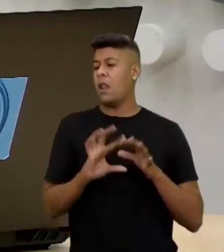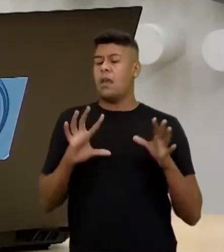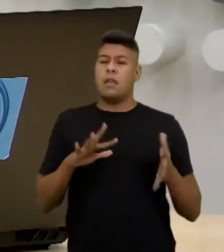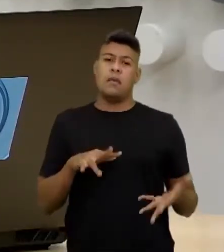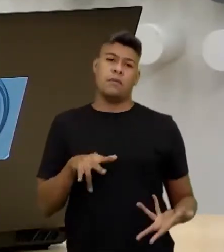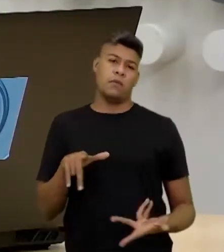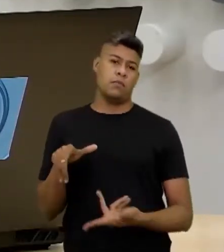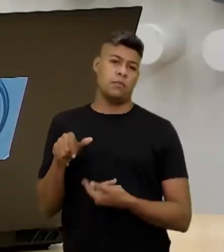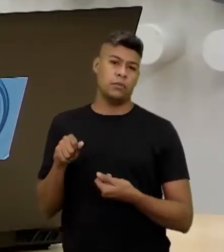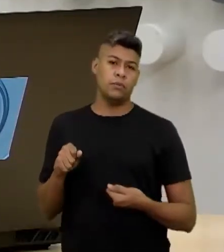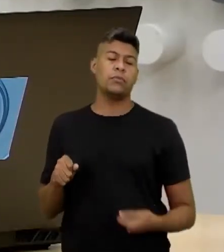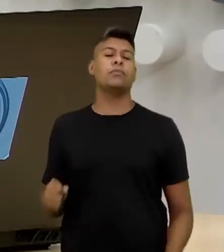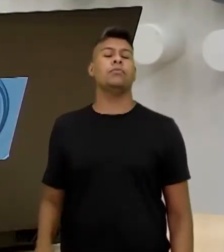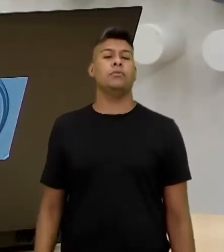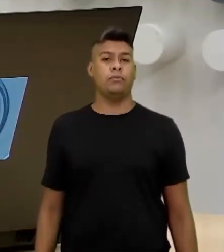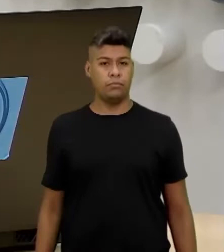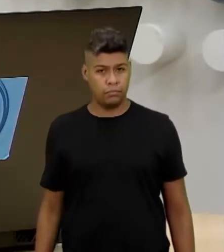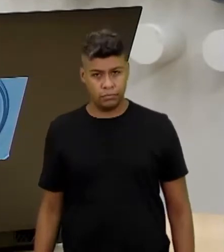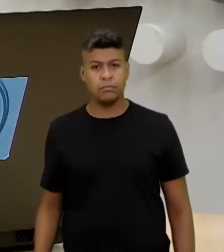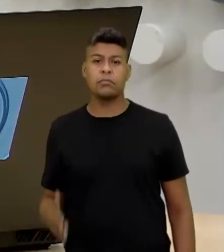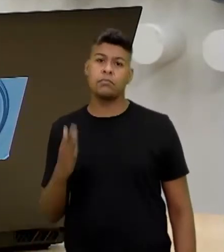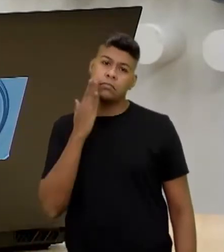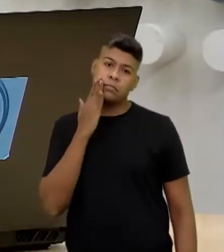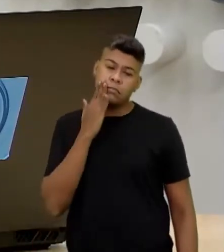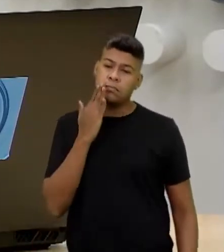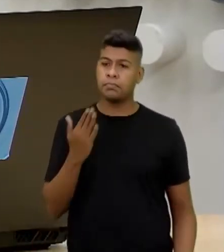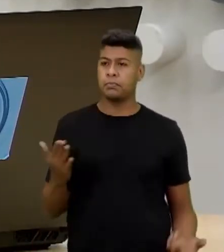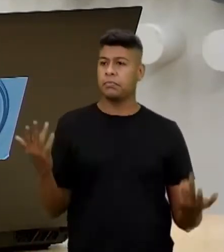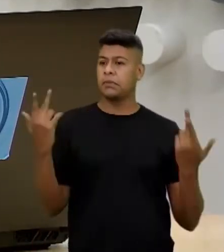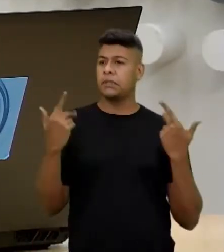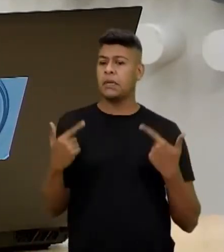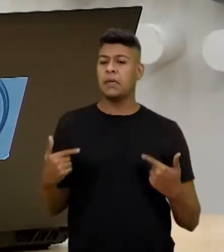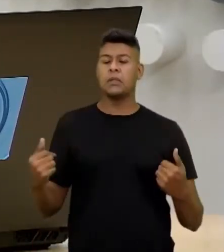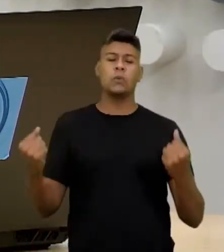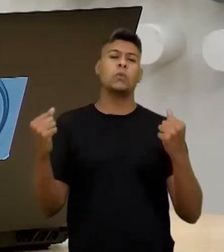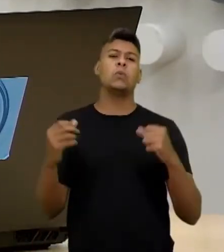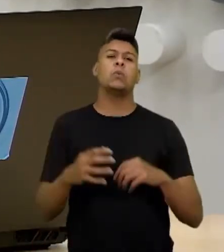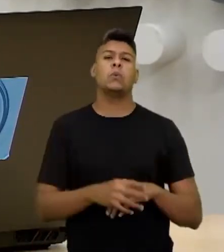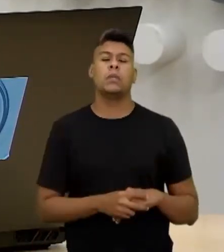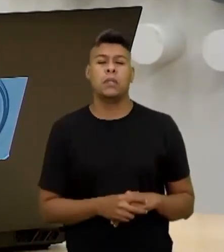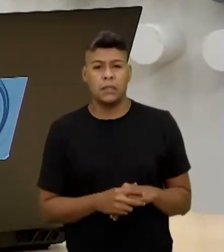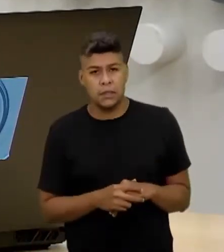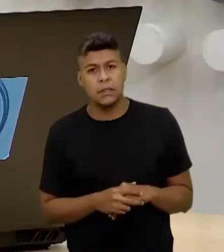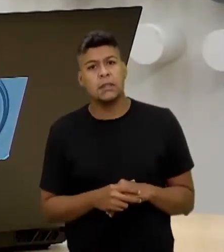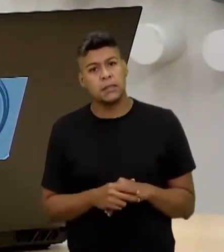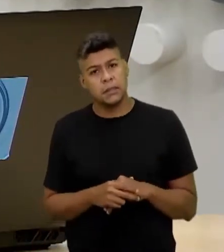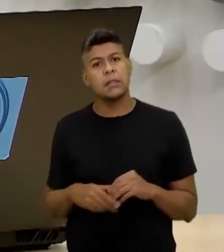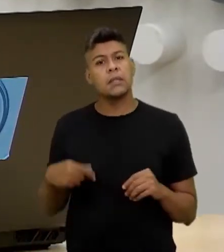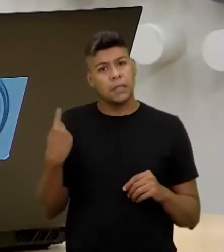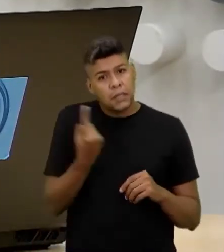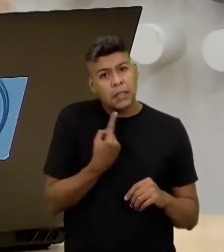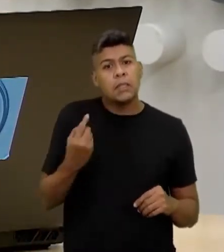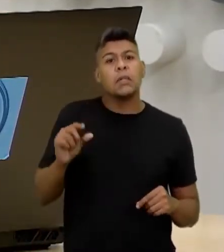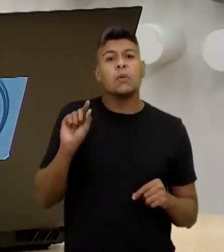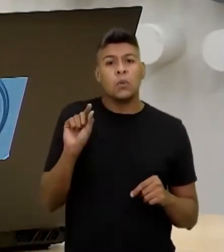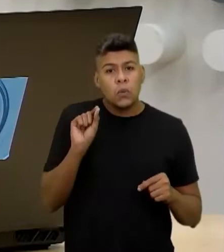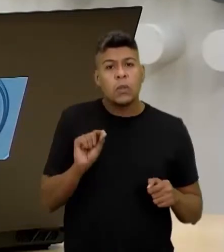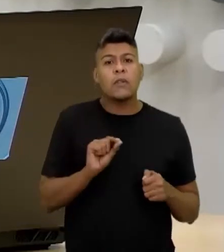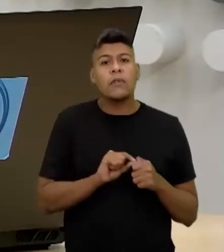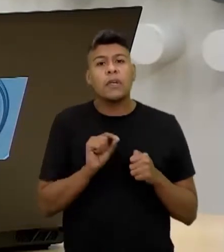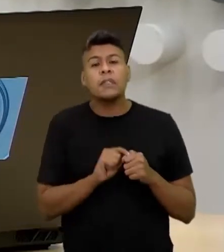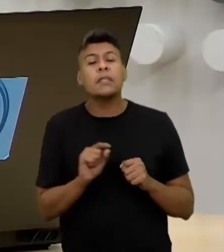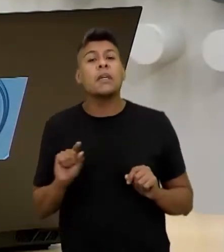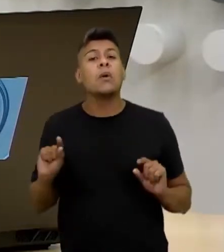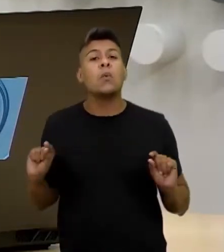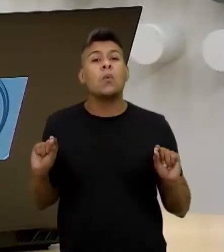né solto no mundo nessa nesse estado de natureza mesmo assim né em que a gente meio que fazia o que